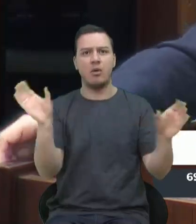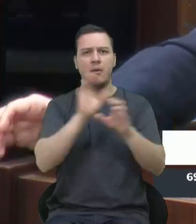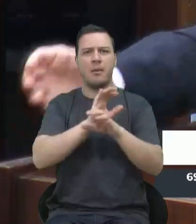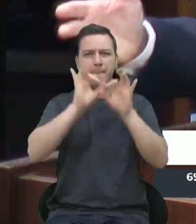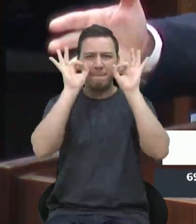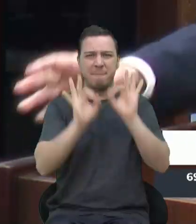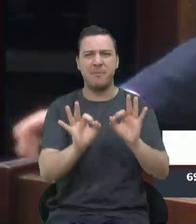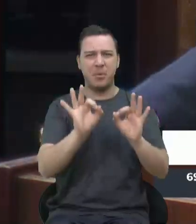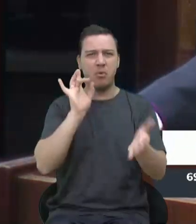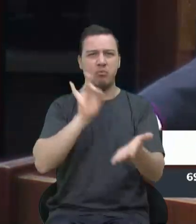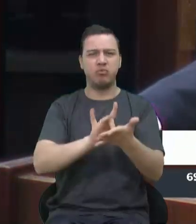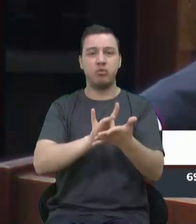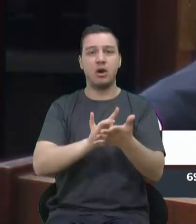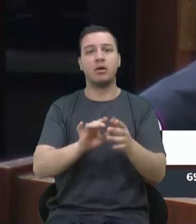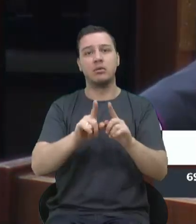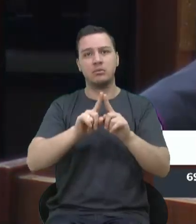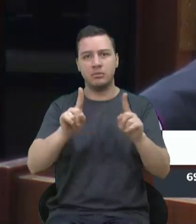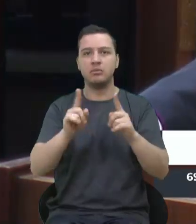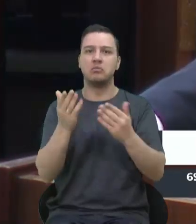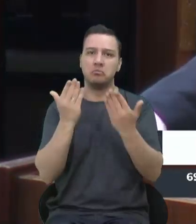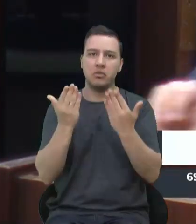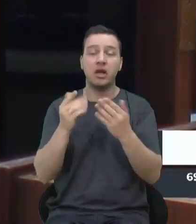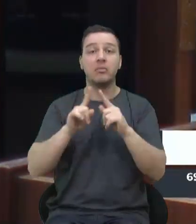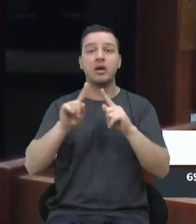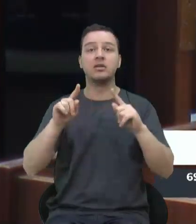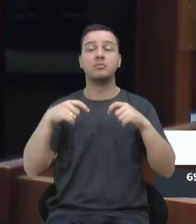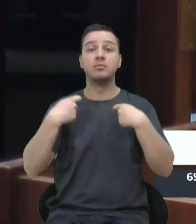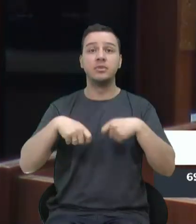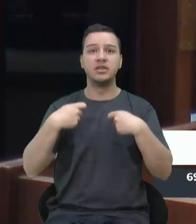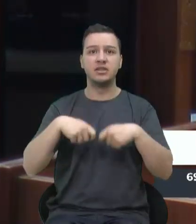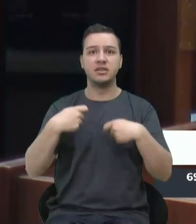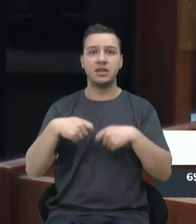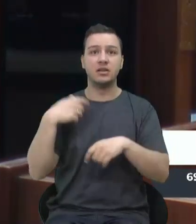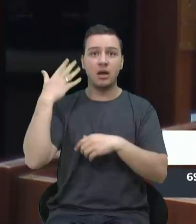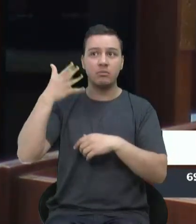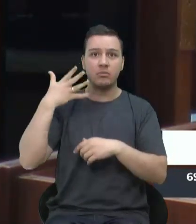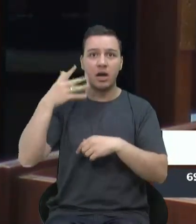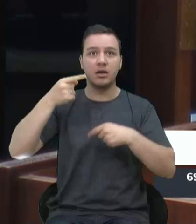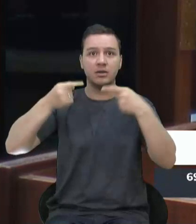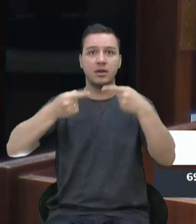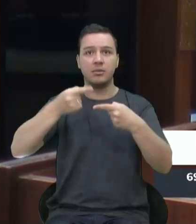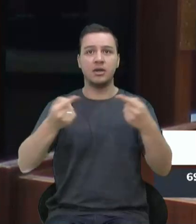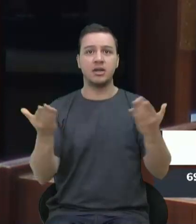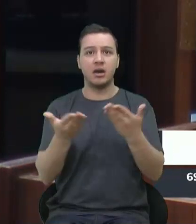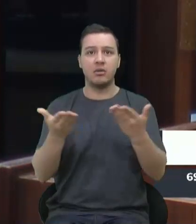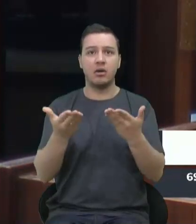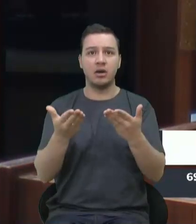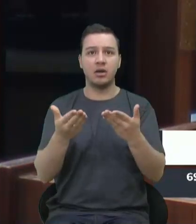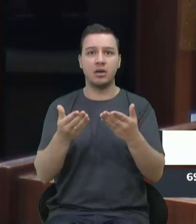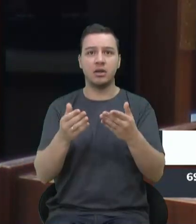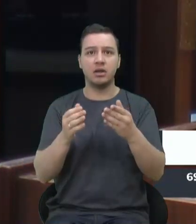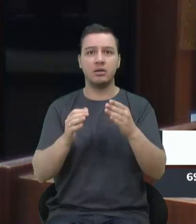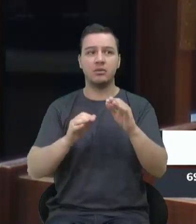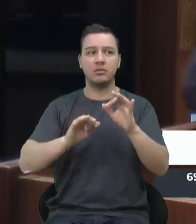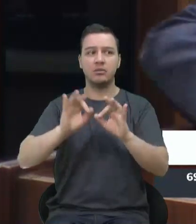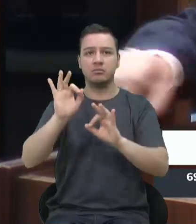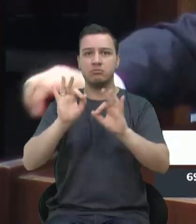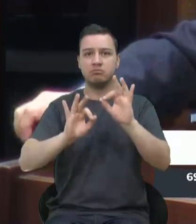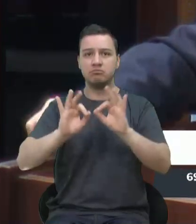quero ponderar e trazer para a contribuição ao debate é que a flexibilização desse conceito